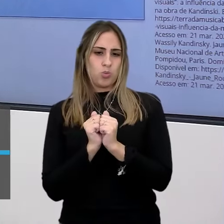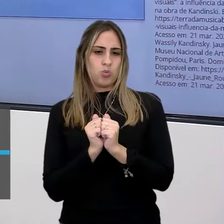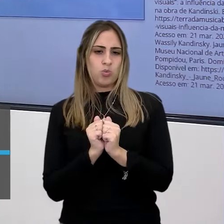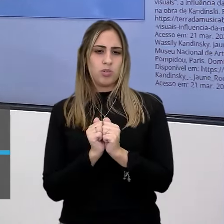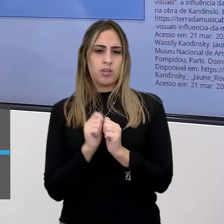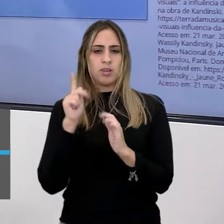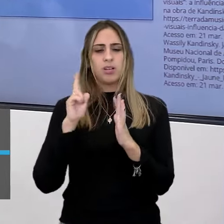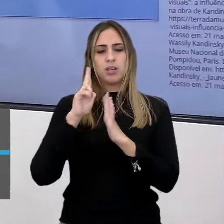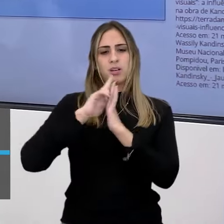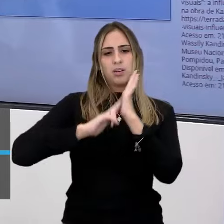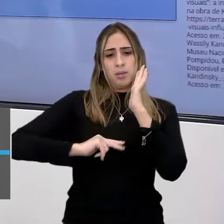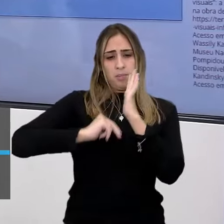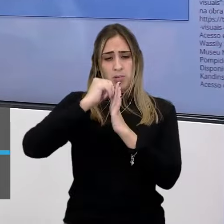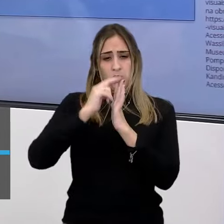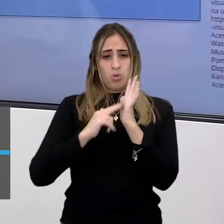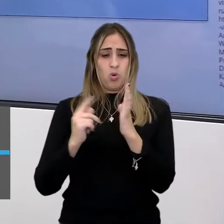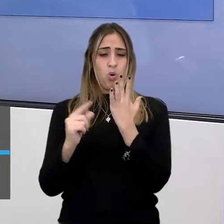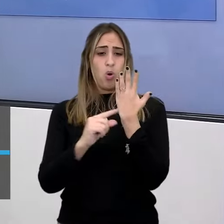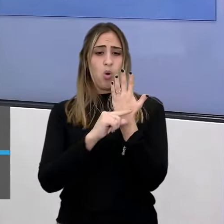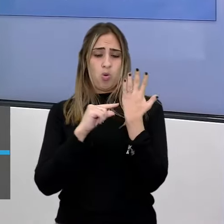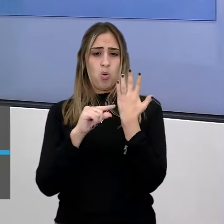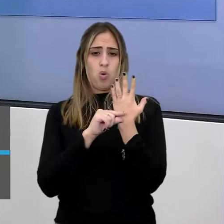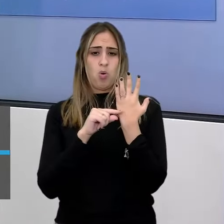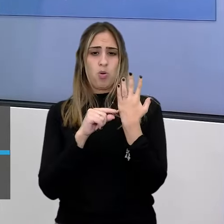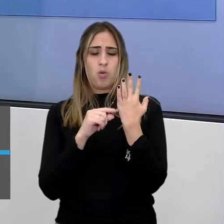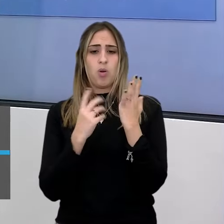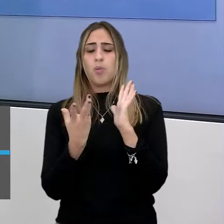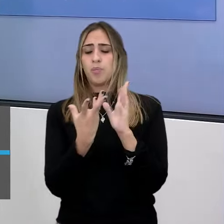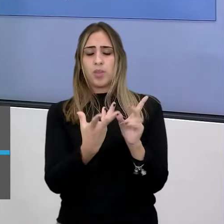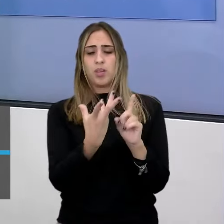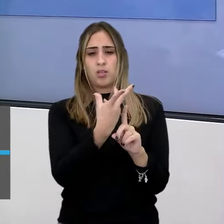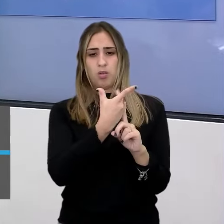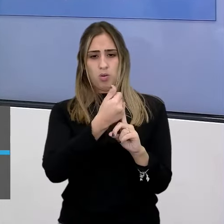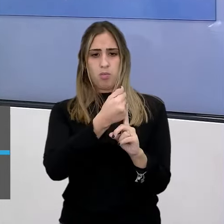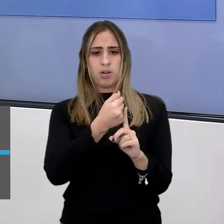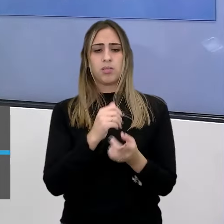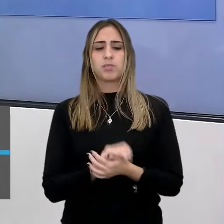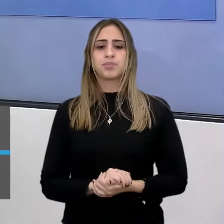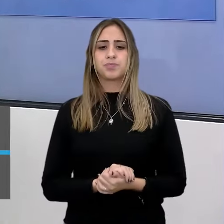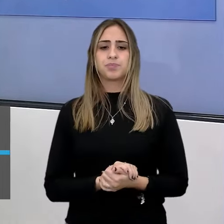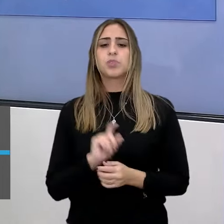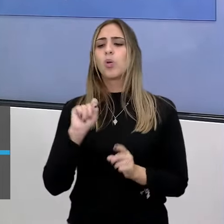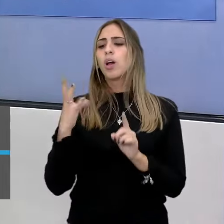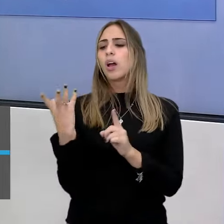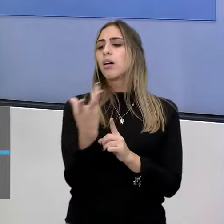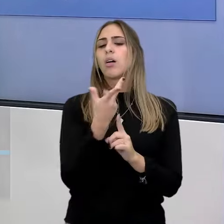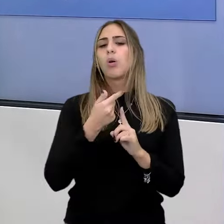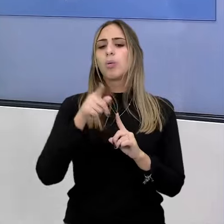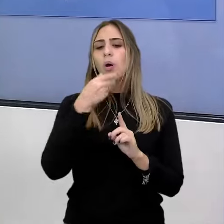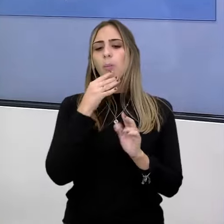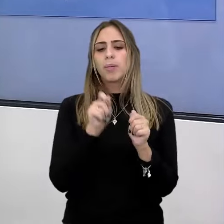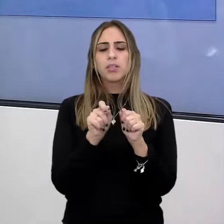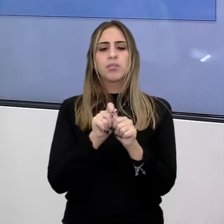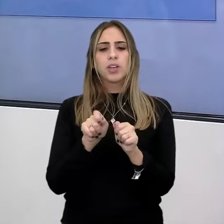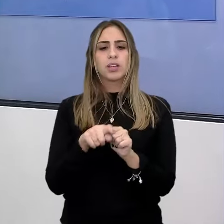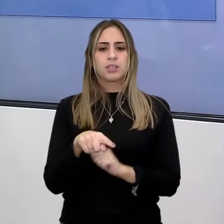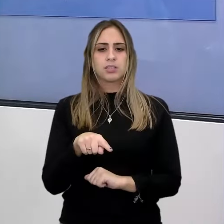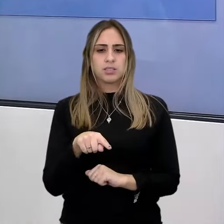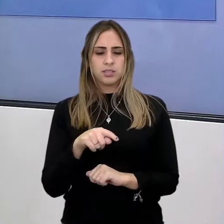verbo Raica que é o Cavaleiro azul e aí como que essa obra ela é